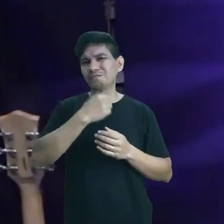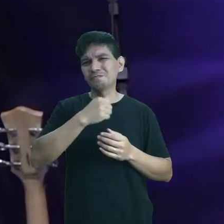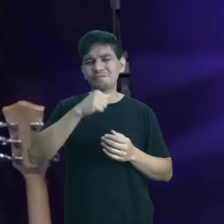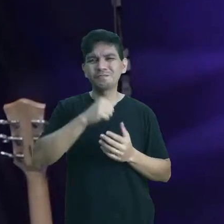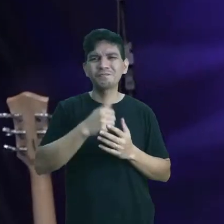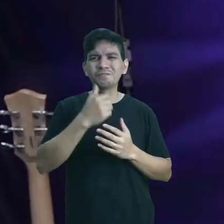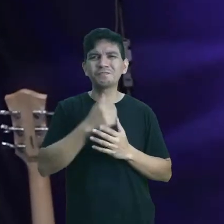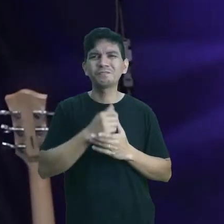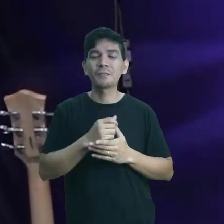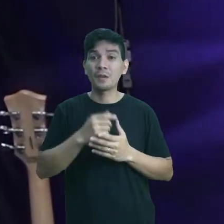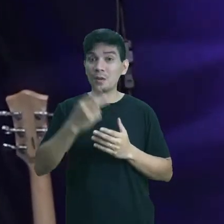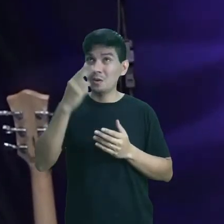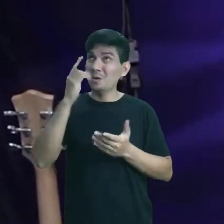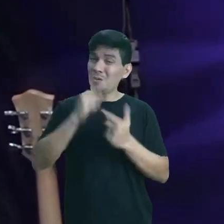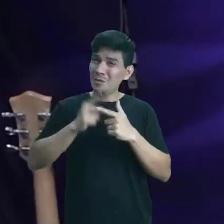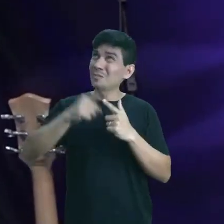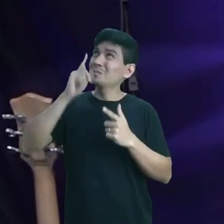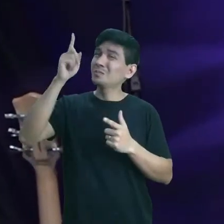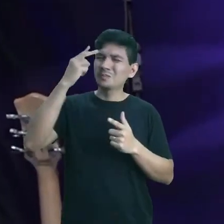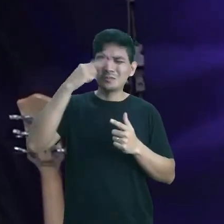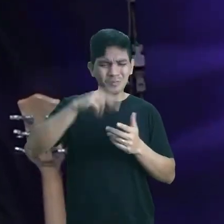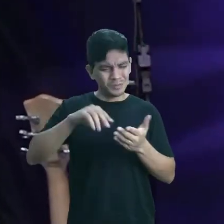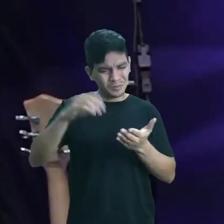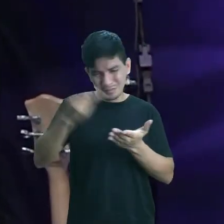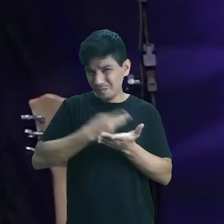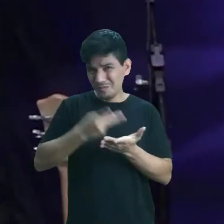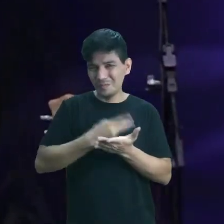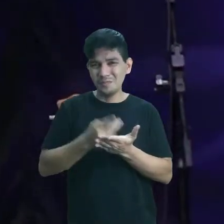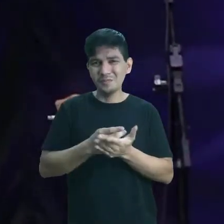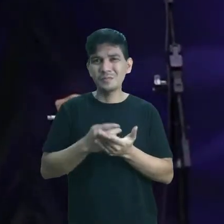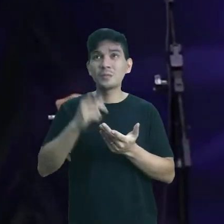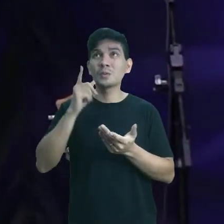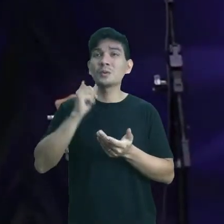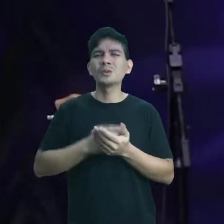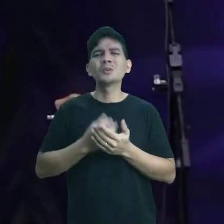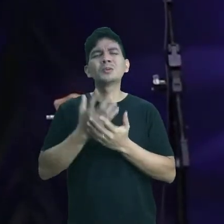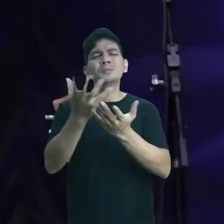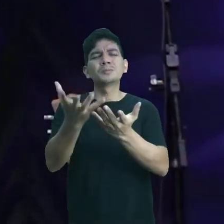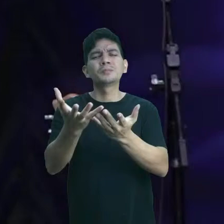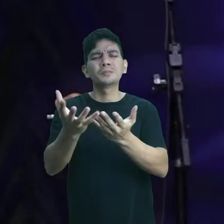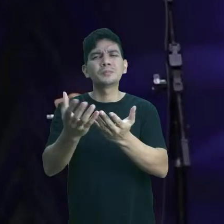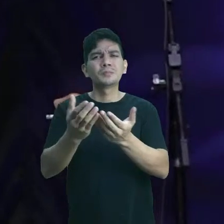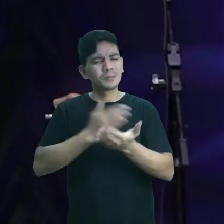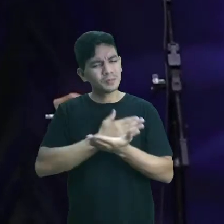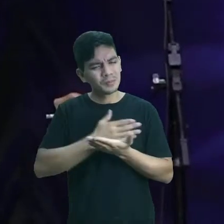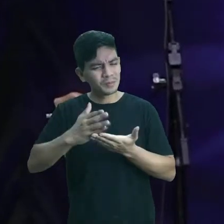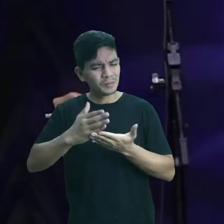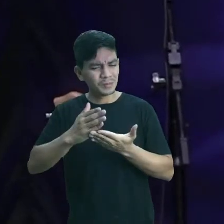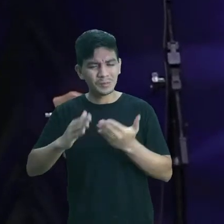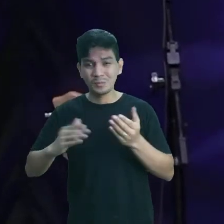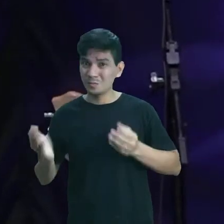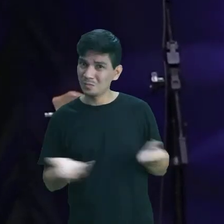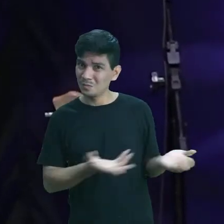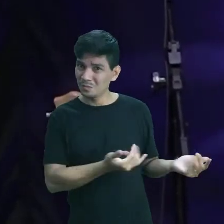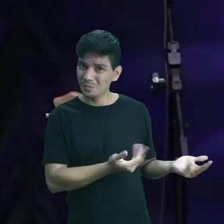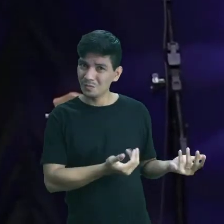para os erros cometidos, mas o Senhor nos estende as mãos para começarmos uma nova vida.